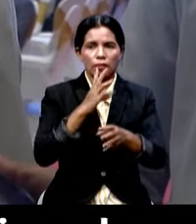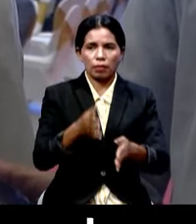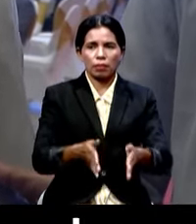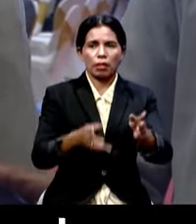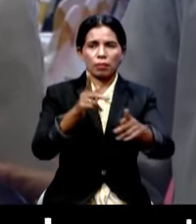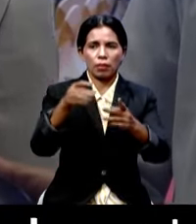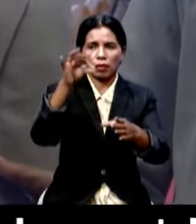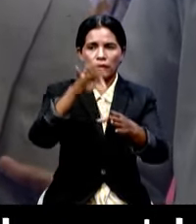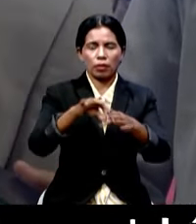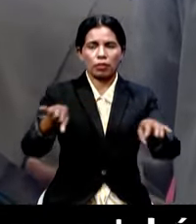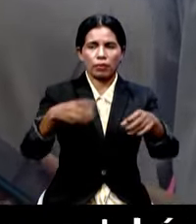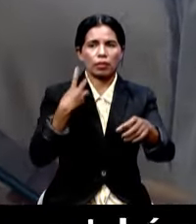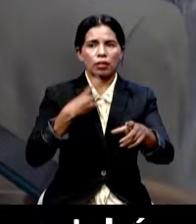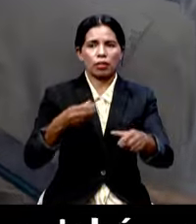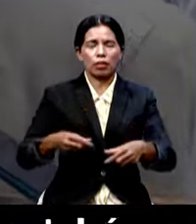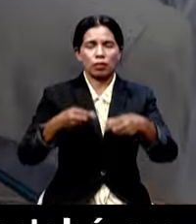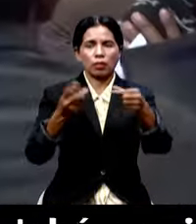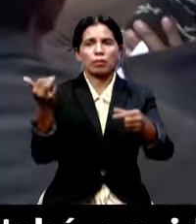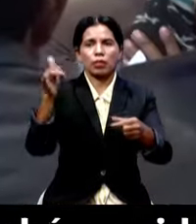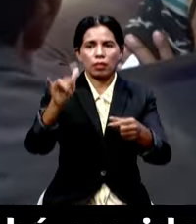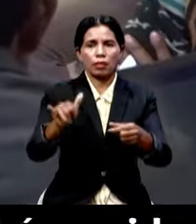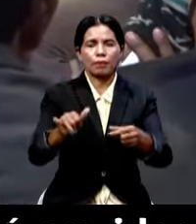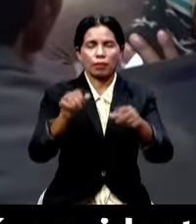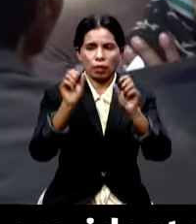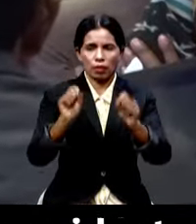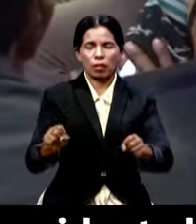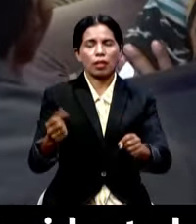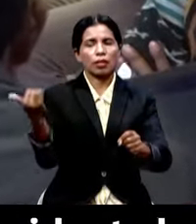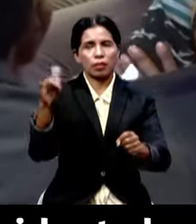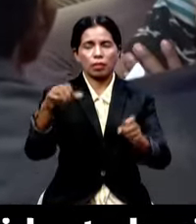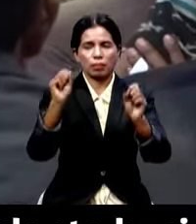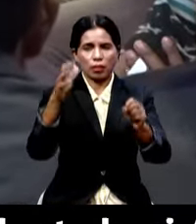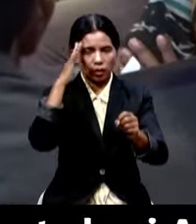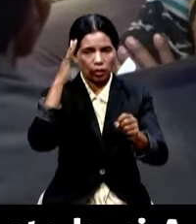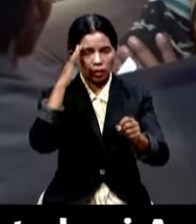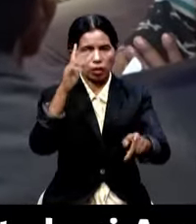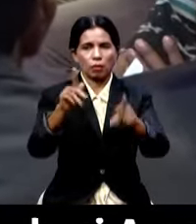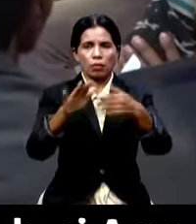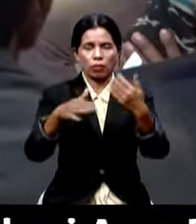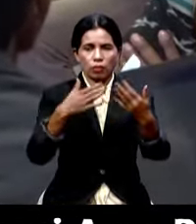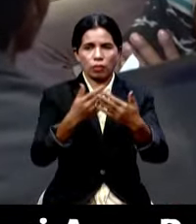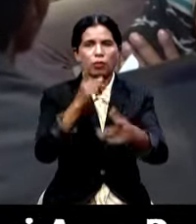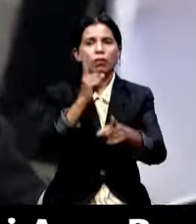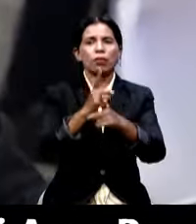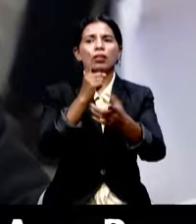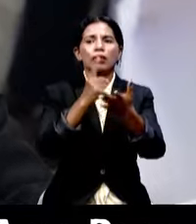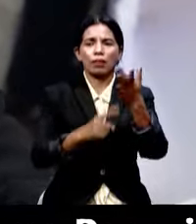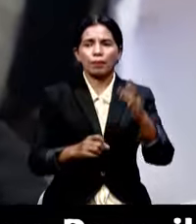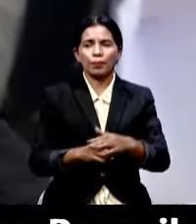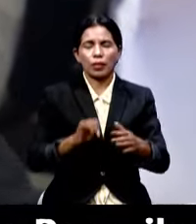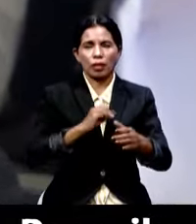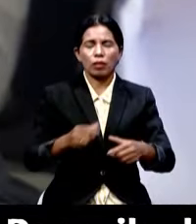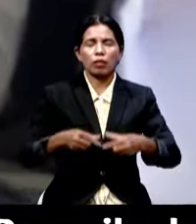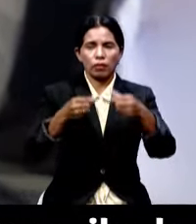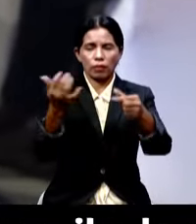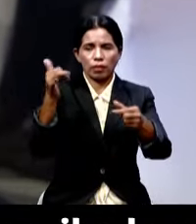lá, fale. Nesse serviço, era nem tem que forma, para Sira, mas cá tem condições para a população, lá, nós necessitamos. Hoje, na União Introdução, mas